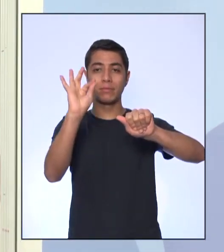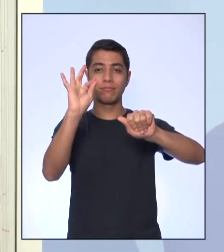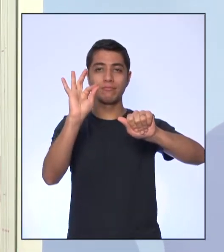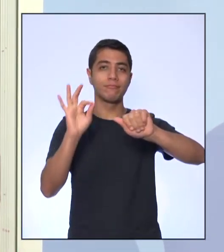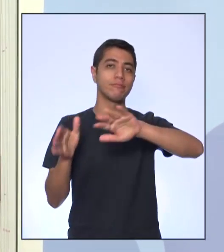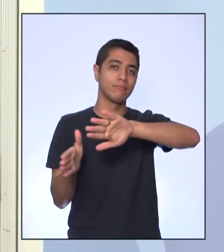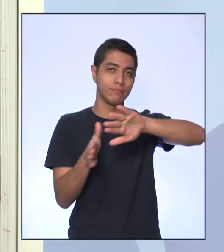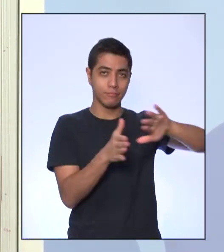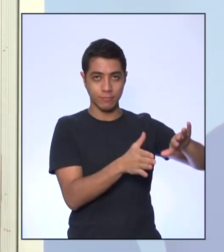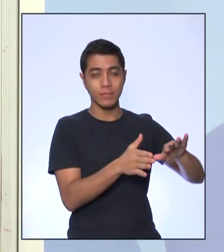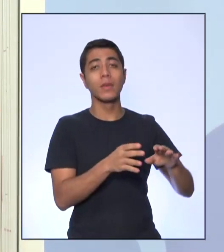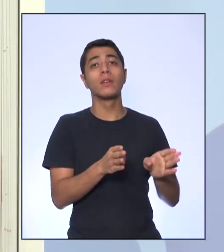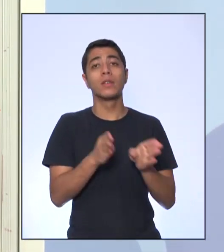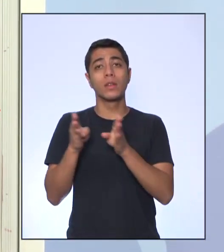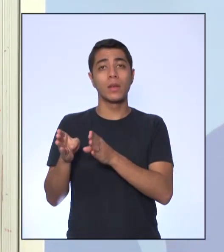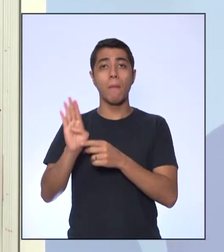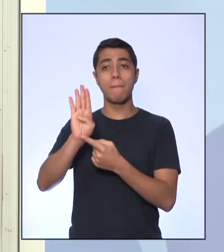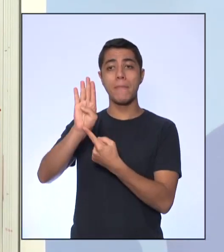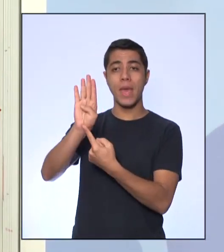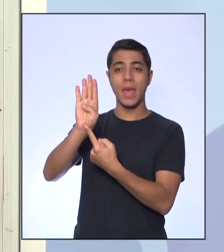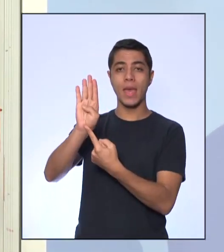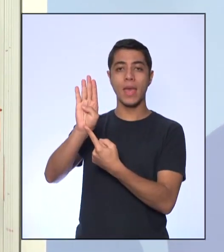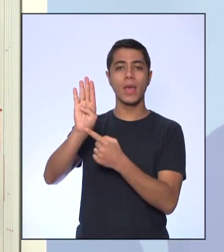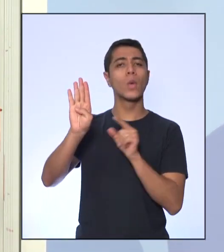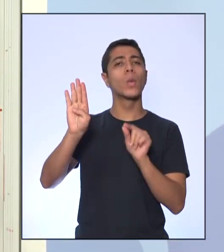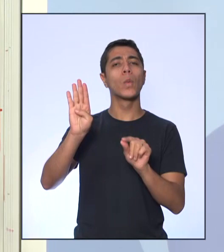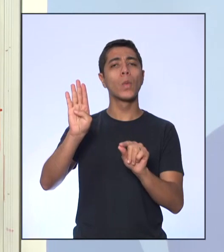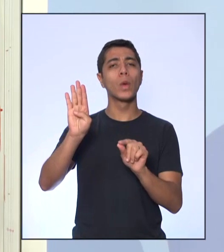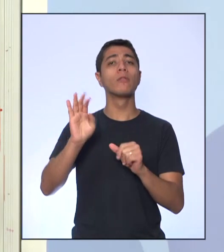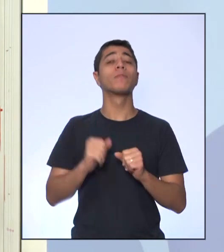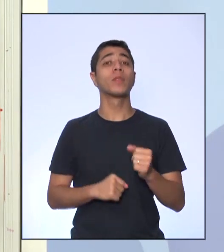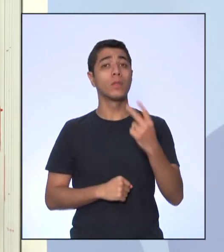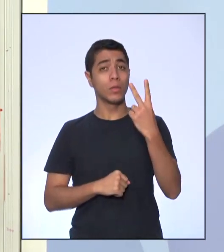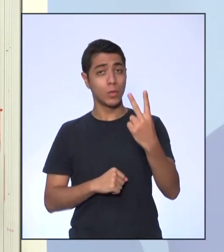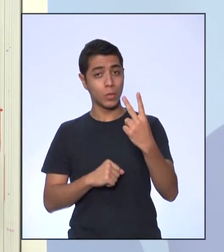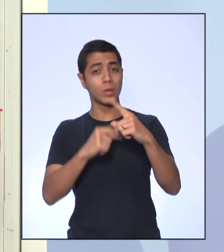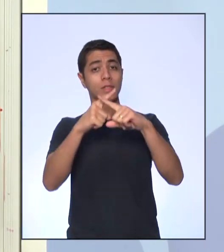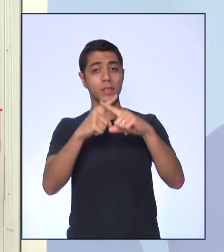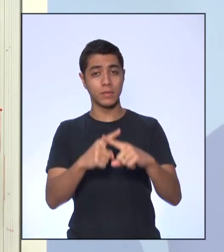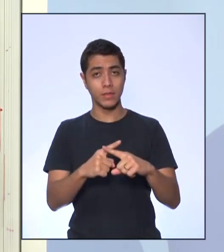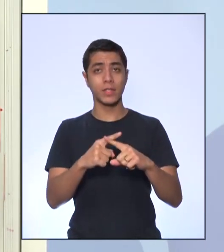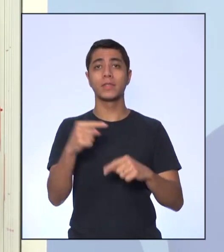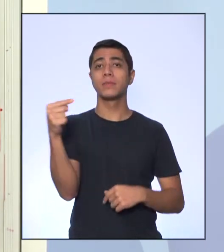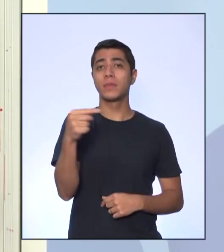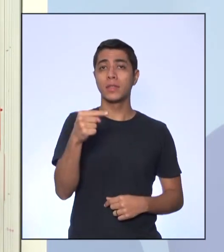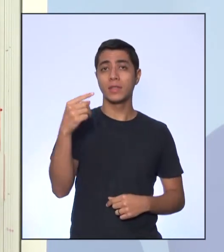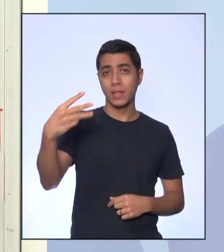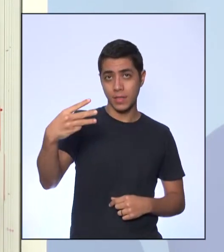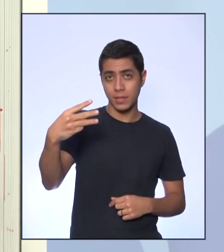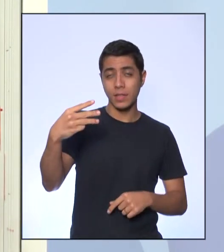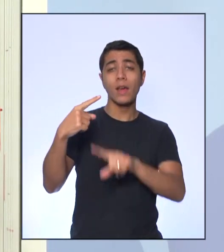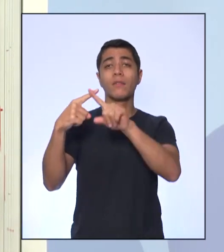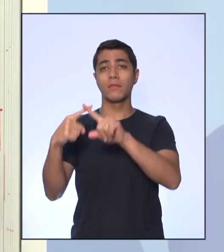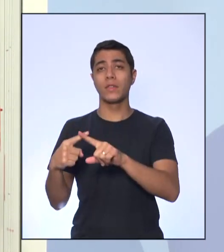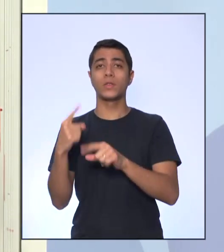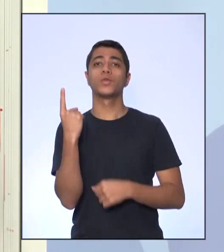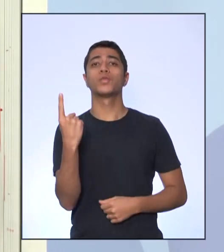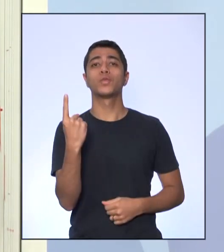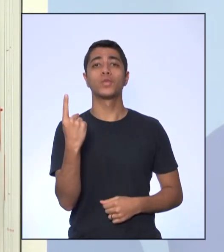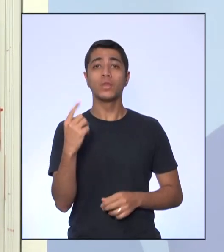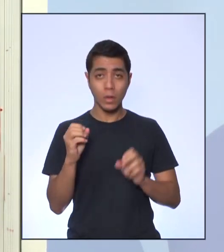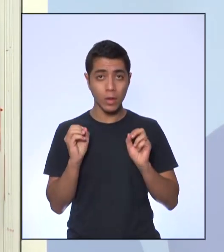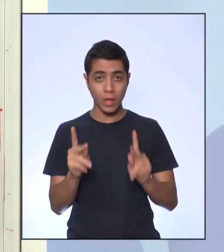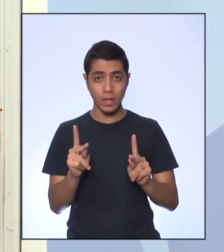no outro lado, né? Então, eu tenho 2 vezes menos 3 vezes 1.